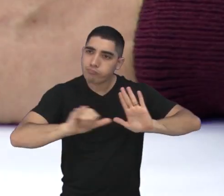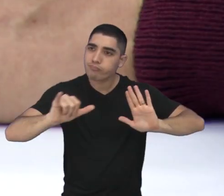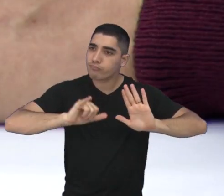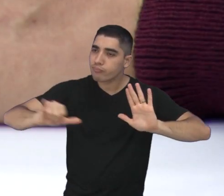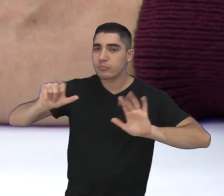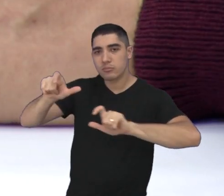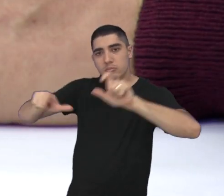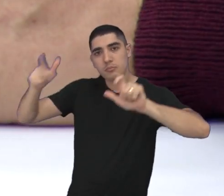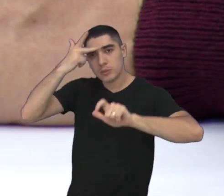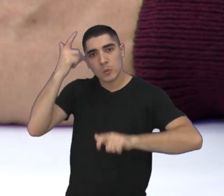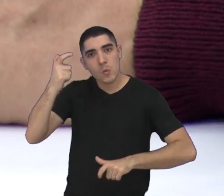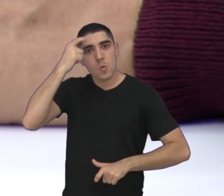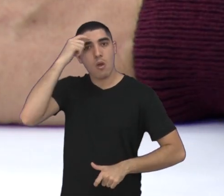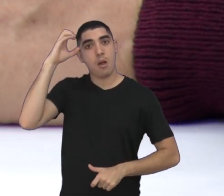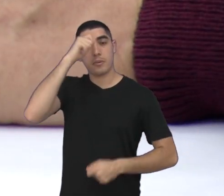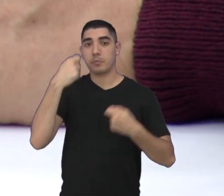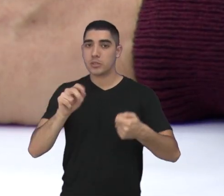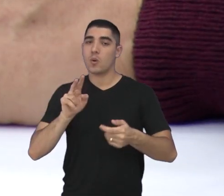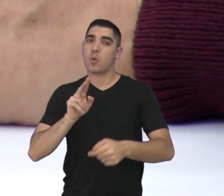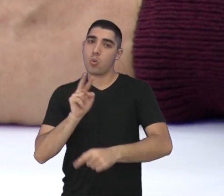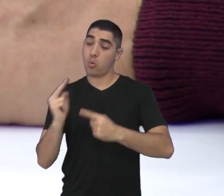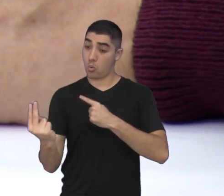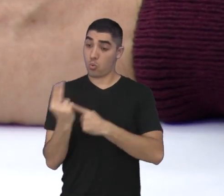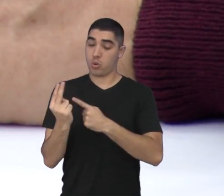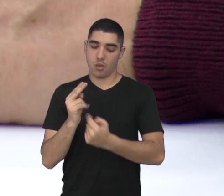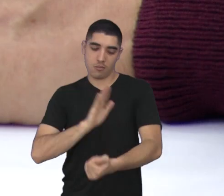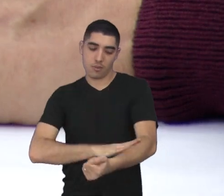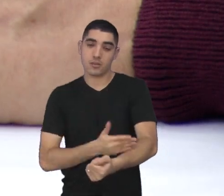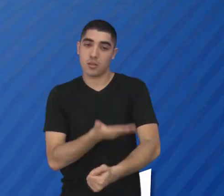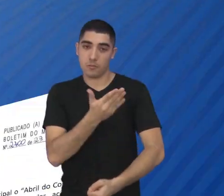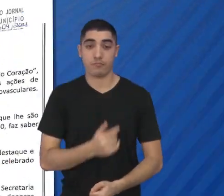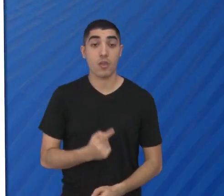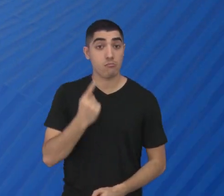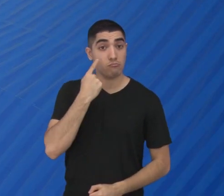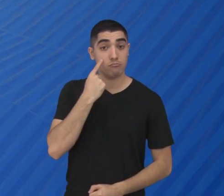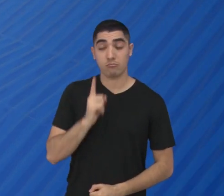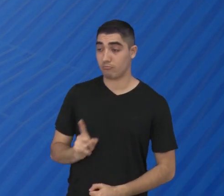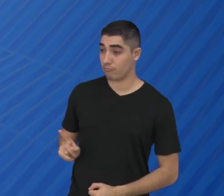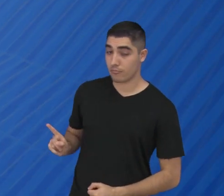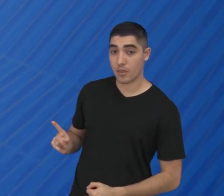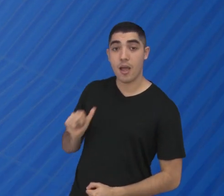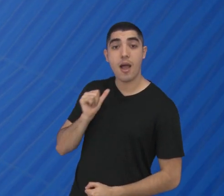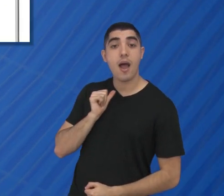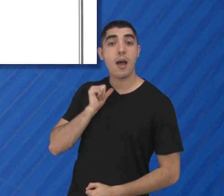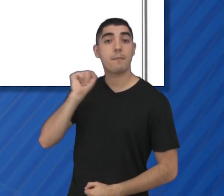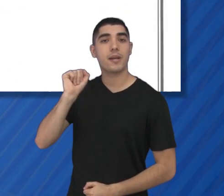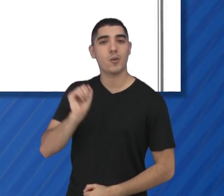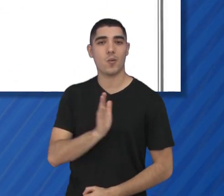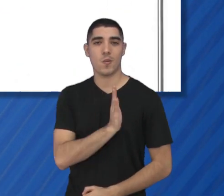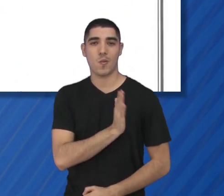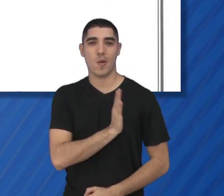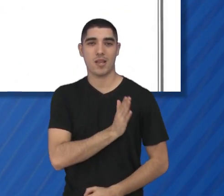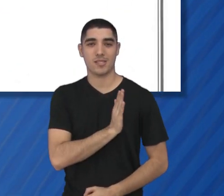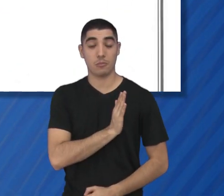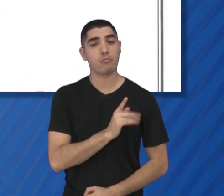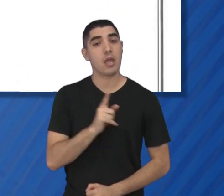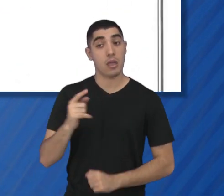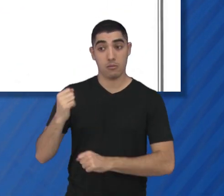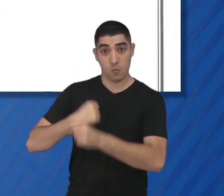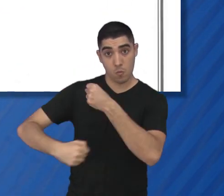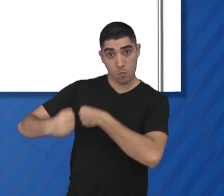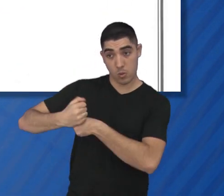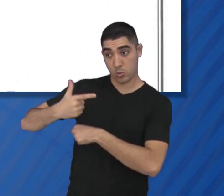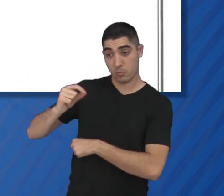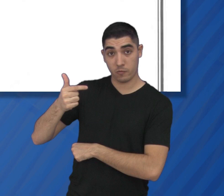para conscientizar a população sobre os cuidados com a hipertensão. Um deles criou na cidade a campanha Abril do